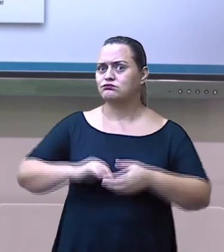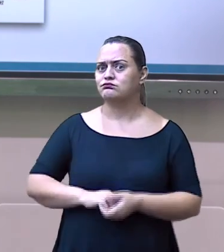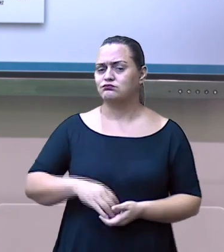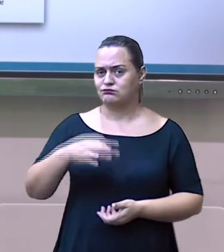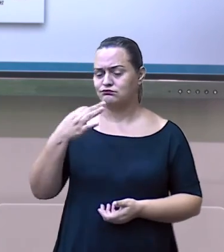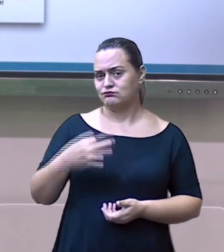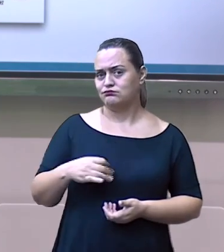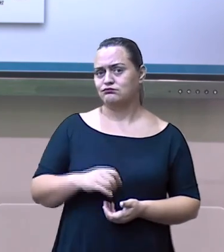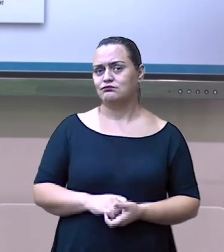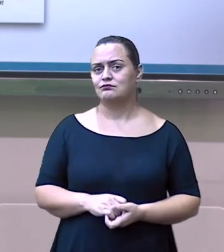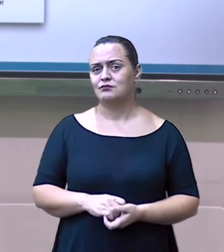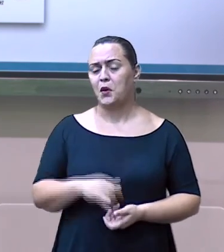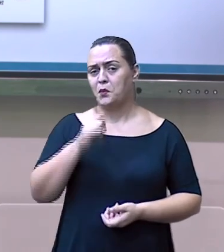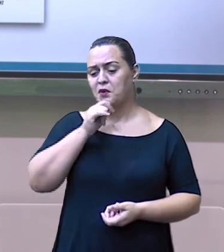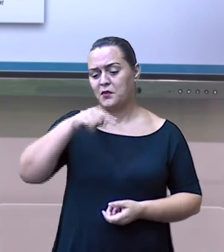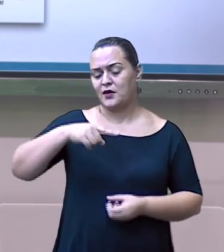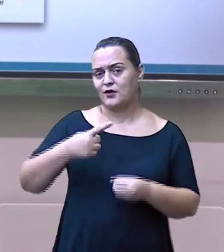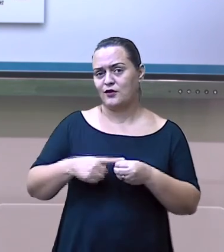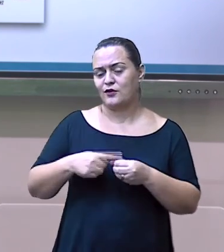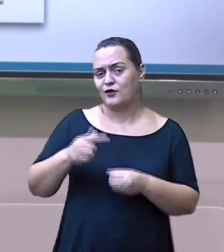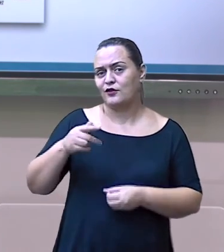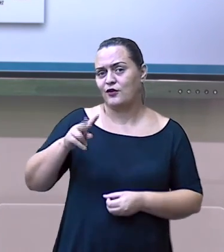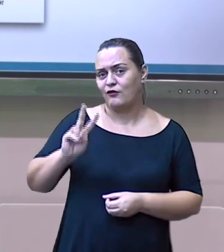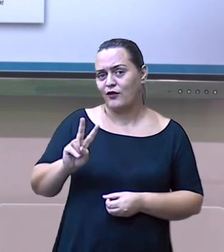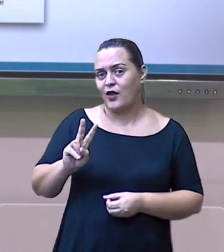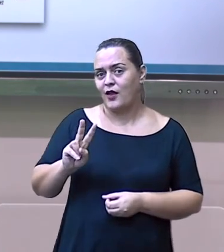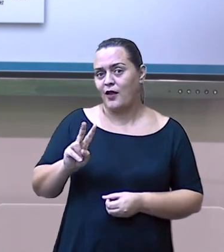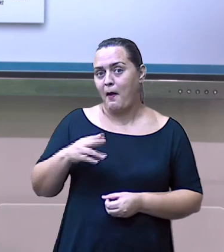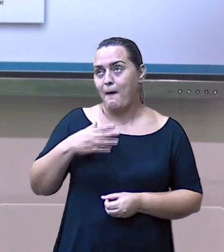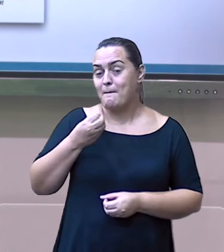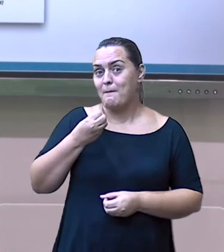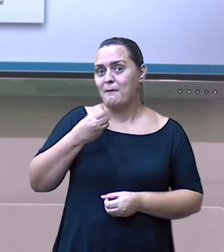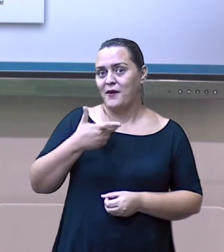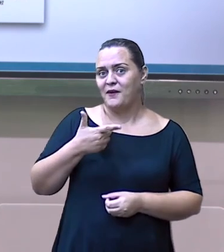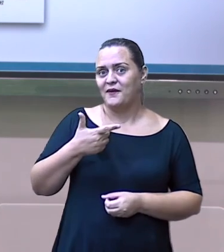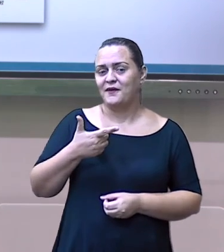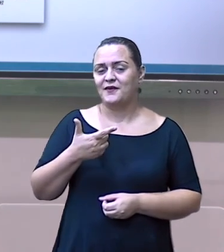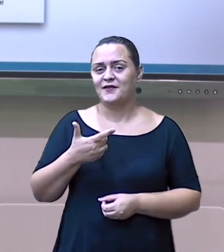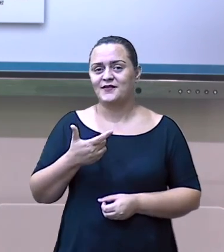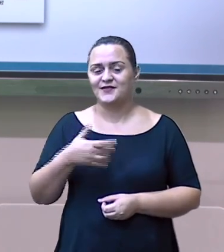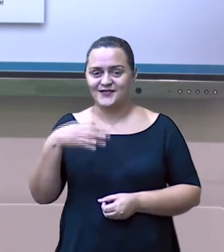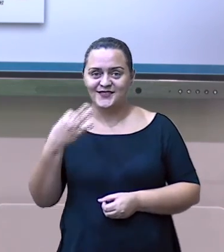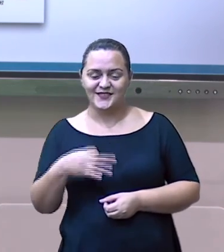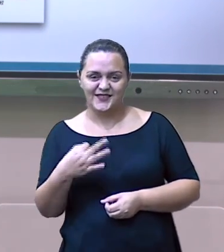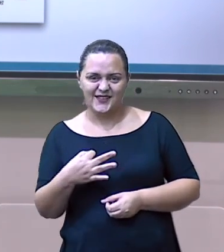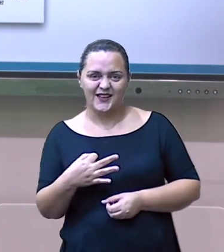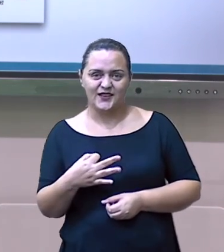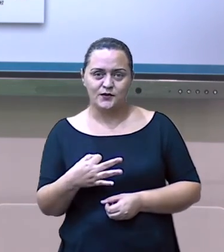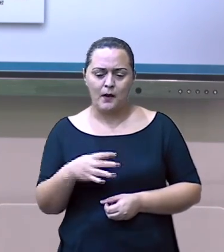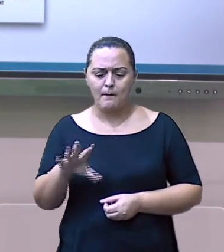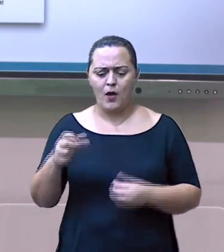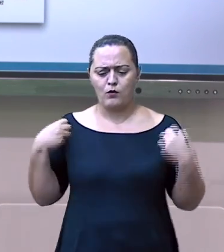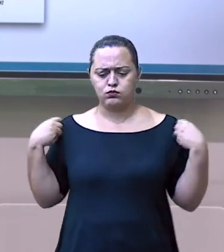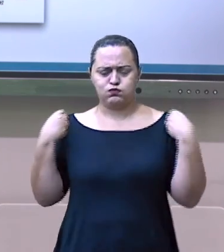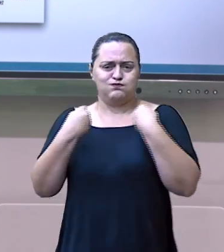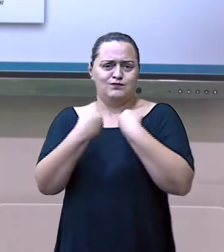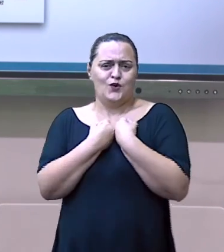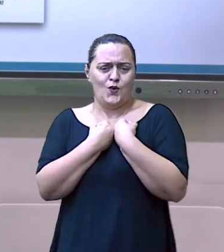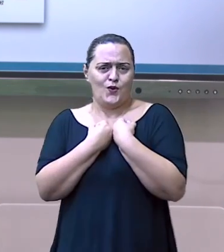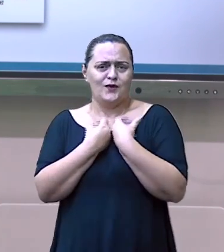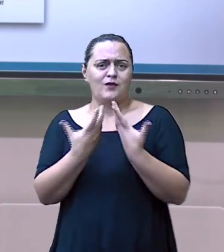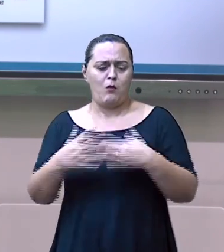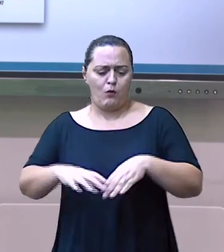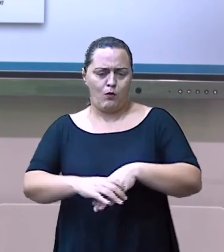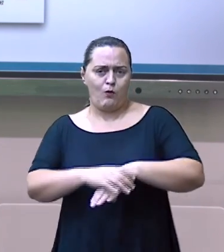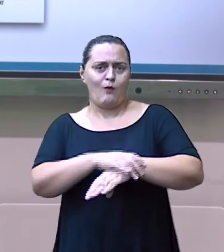aí coloca as blusas de frio para fora, coloca a bota para ir quando tinha exposição, e já deve estar voltando daqui no próximo ano,